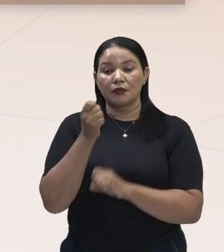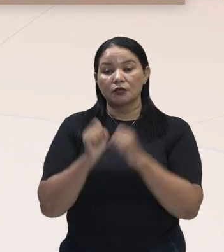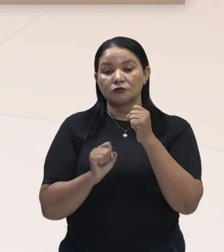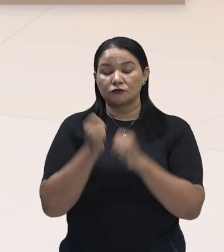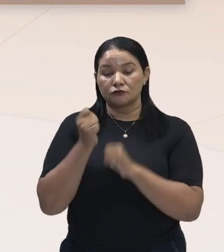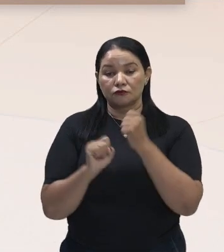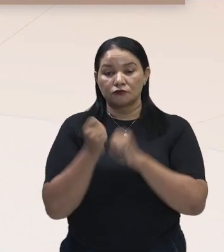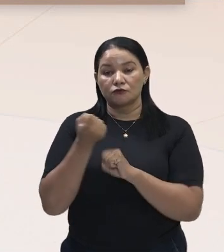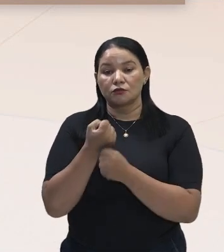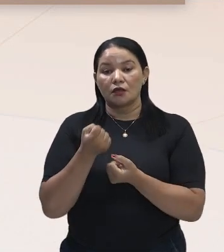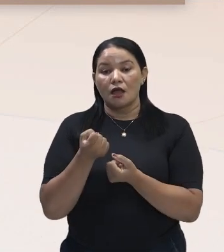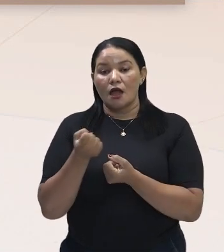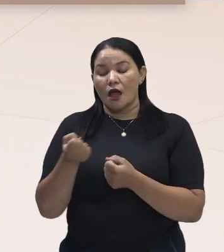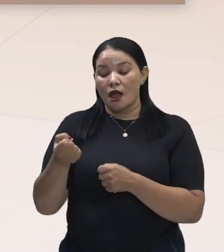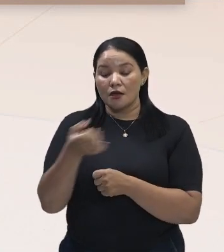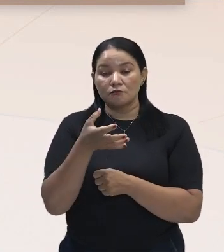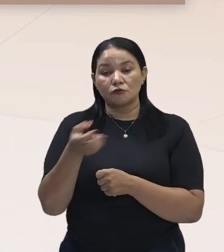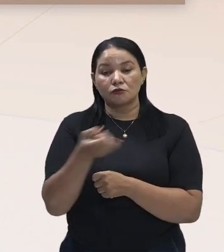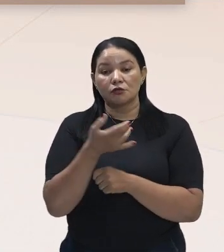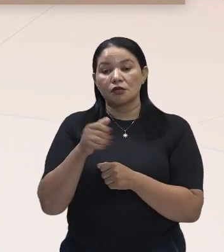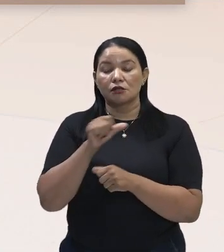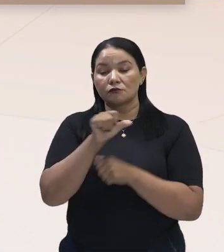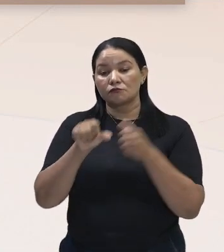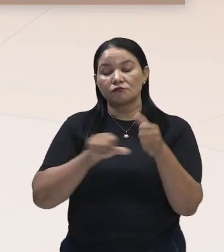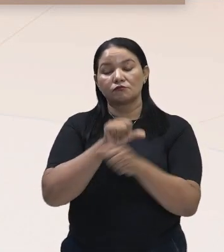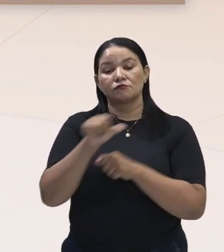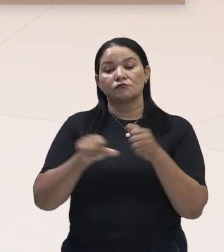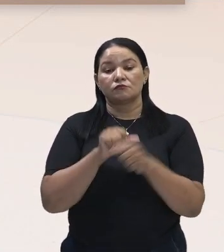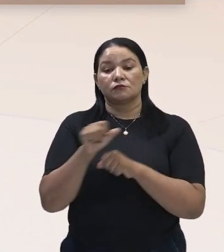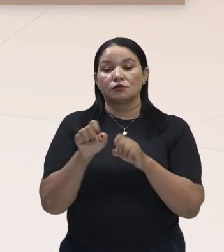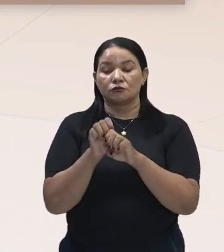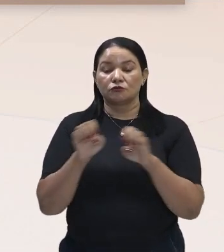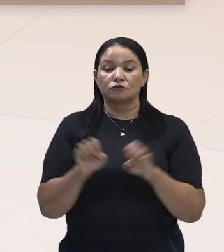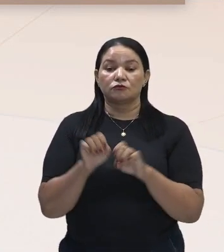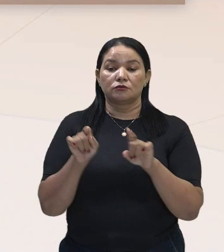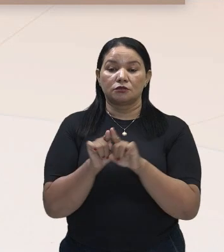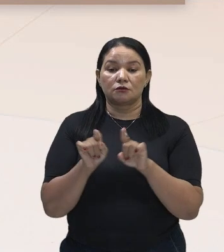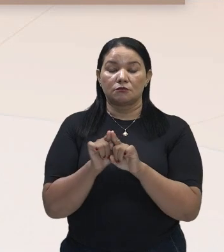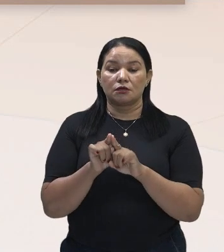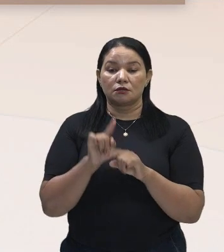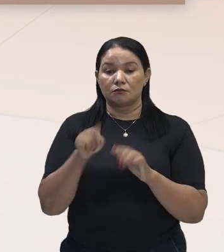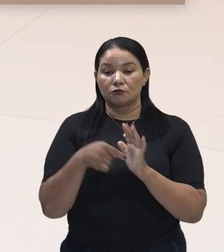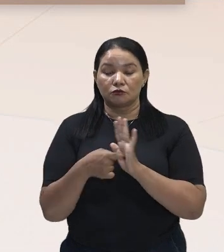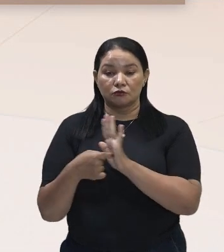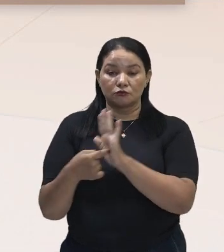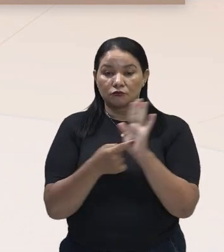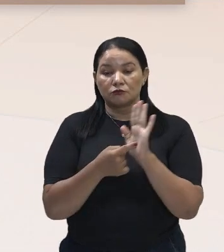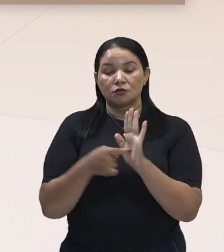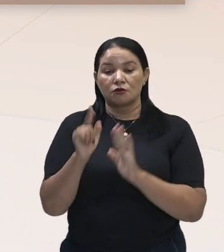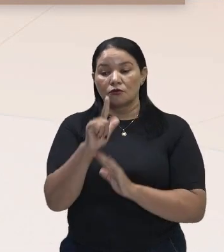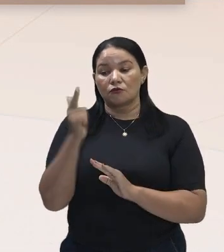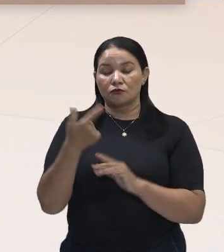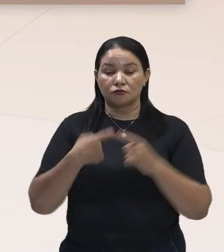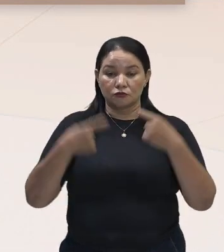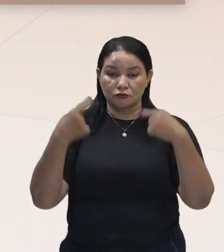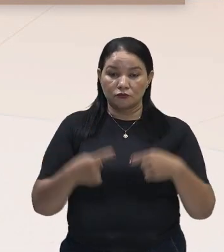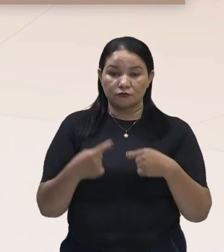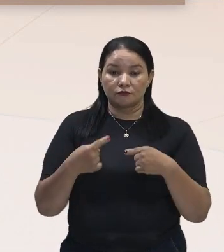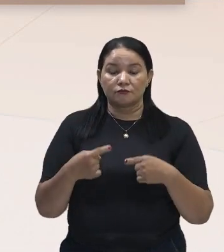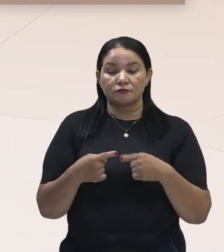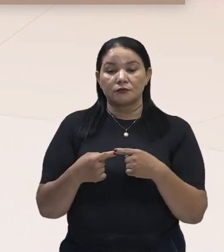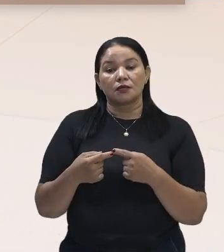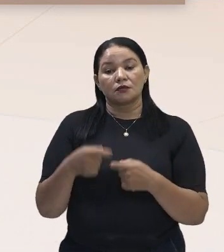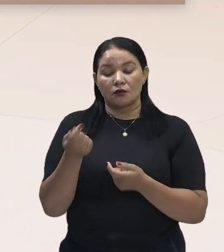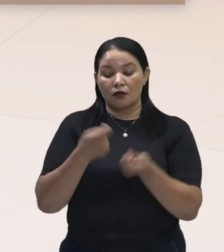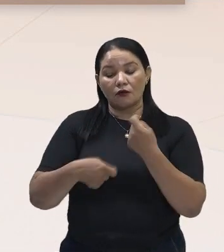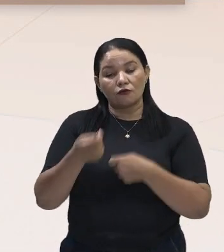se modernizar e se reestruturar após exposição com a concorrência global. Ou seja, a economia